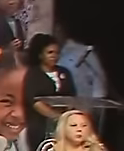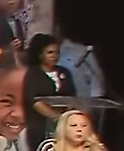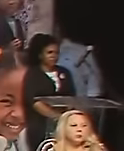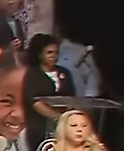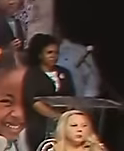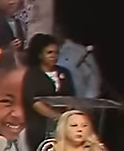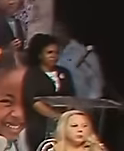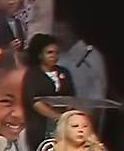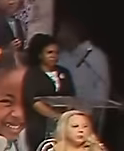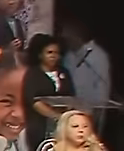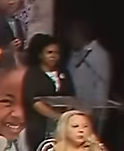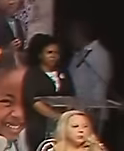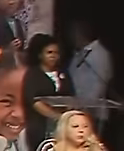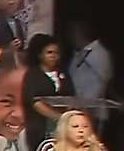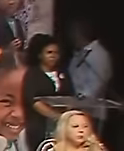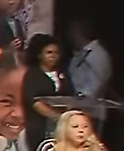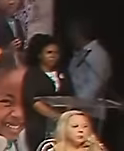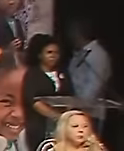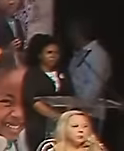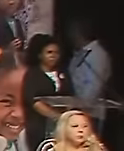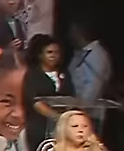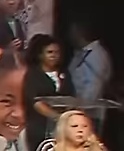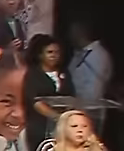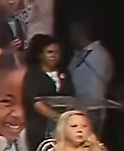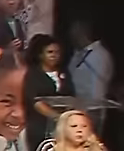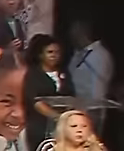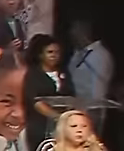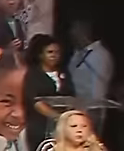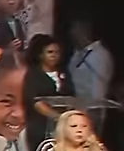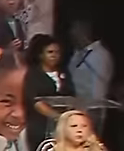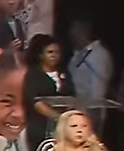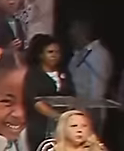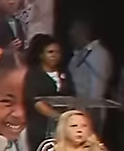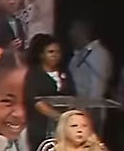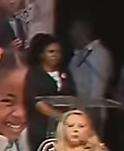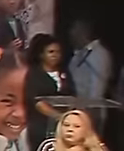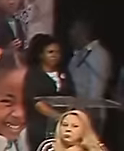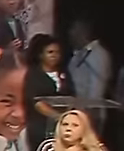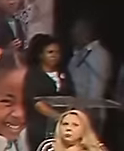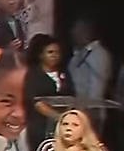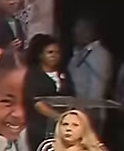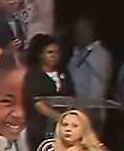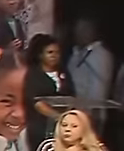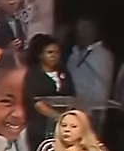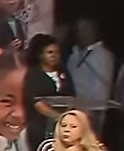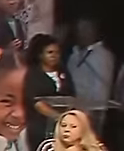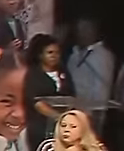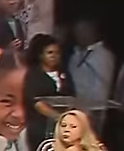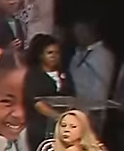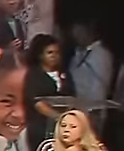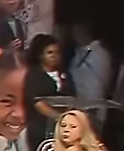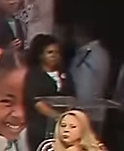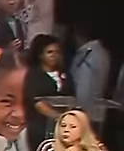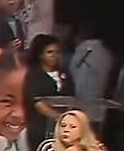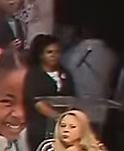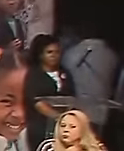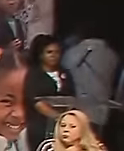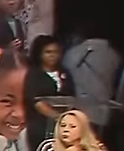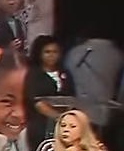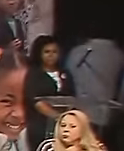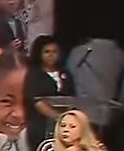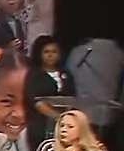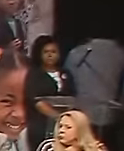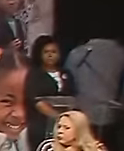Governador que faz um trabalho maravilhoso na área do desenvolvimento econômico e social aqui do